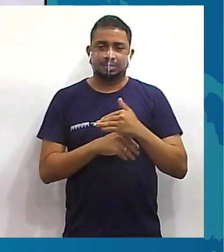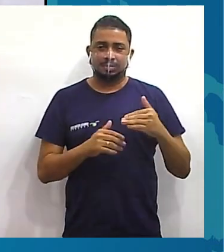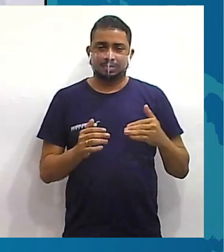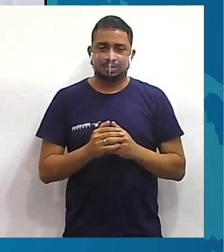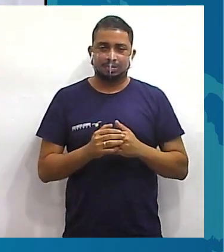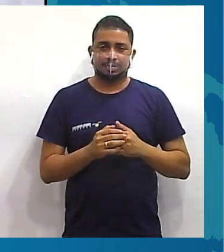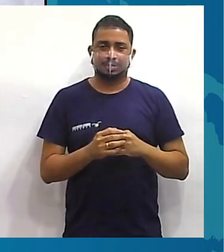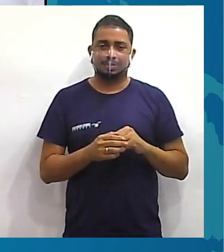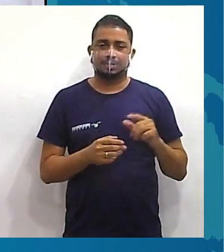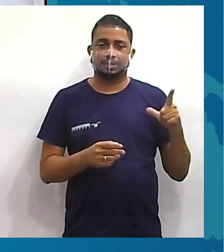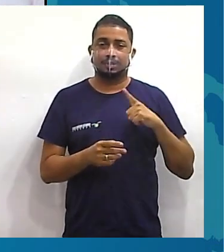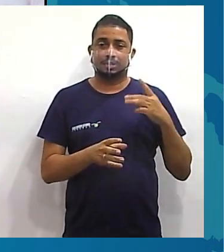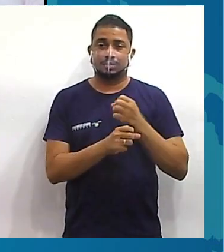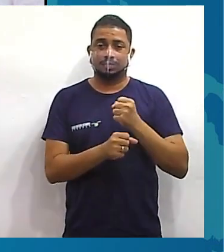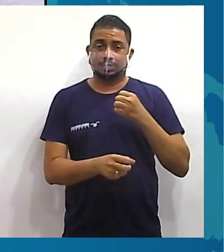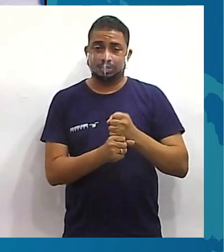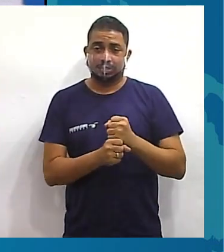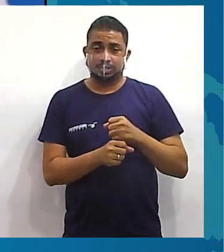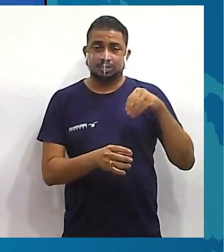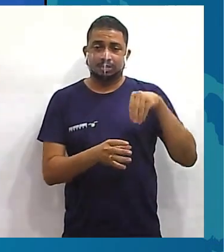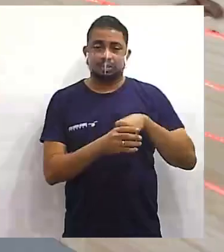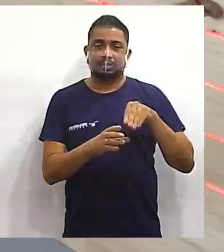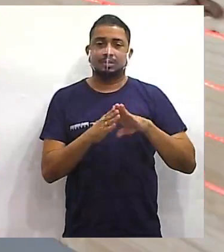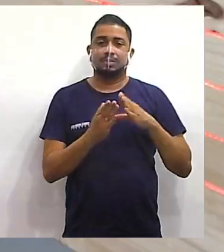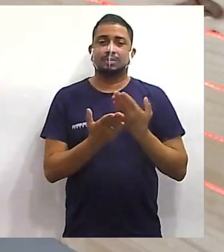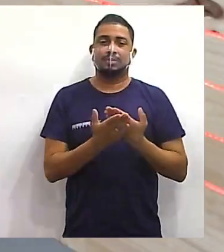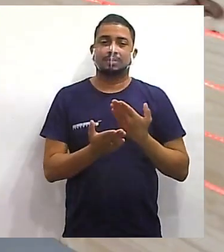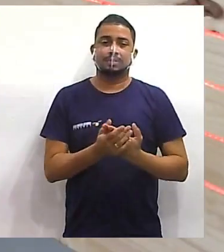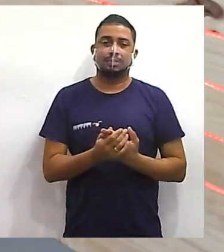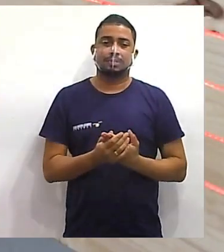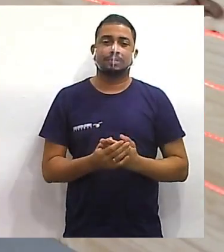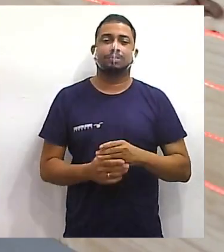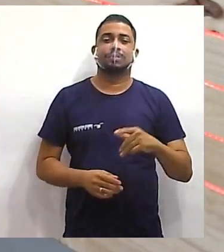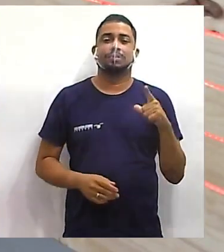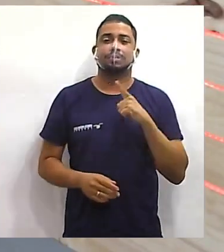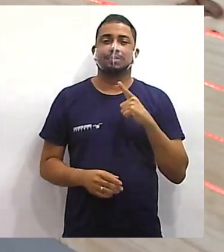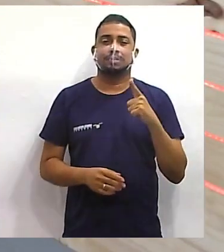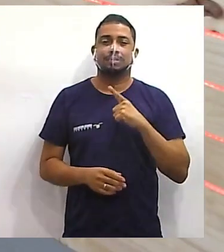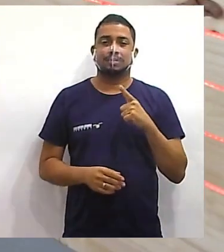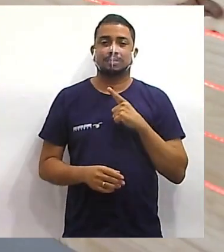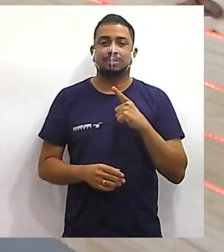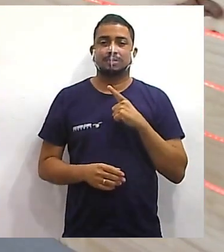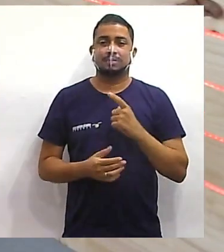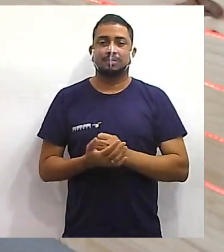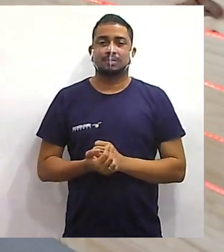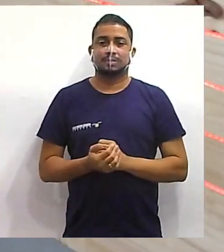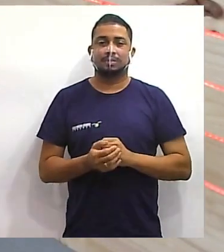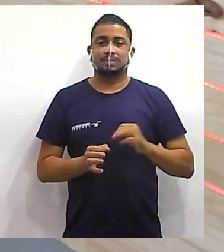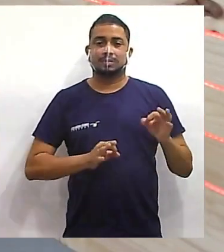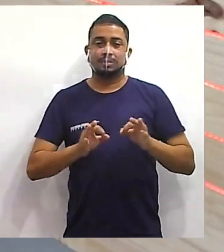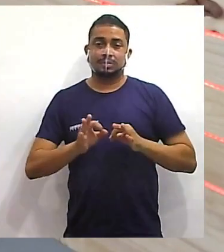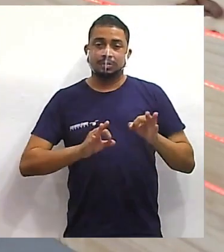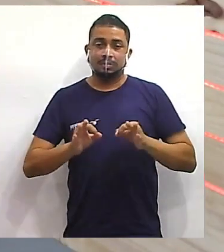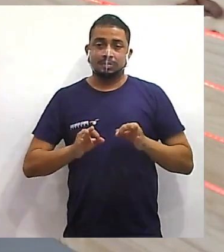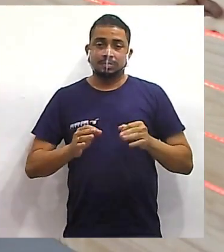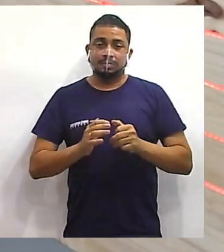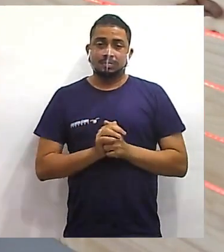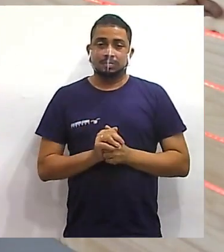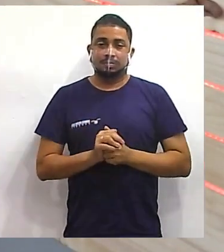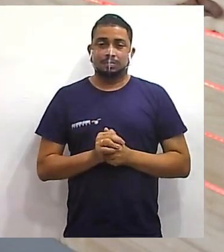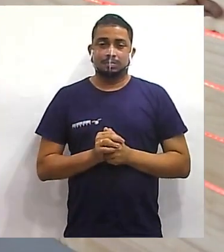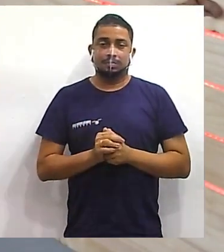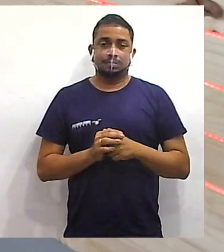ao financeiro dentro da escola. Exato. Também. E aí nós temos, vamos dizer, um órgão que é